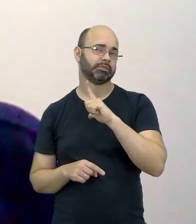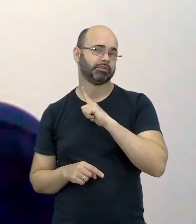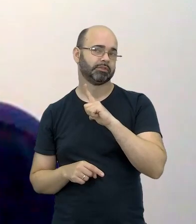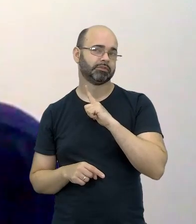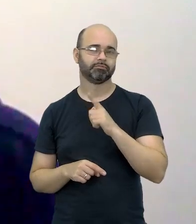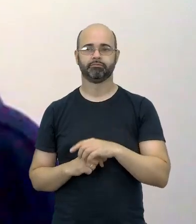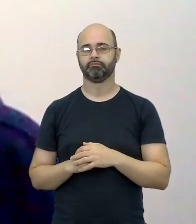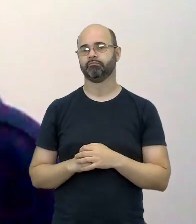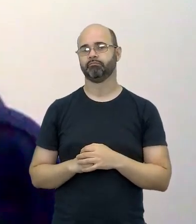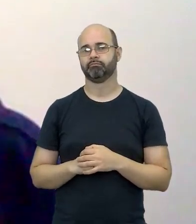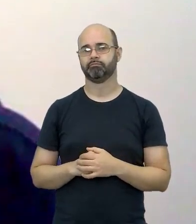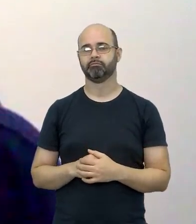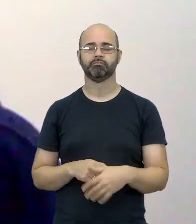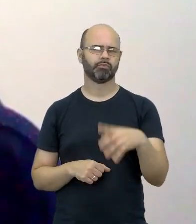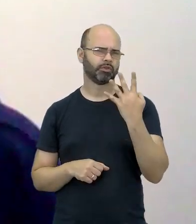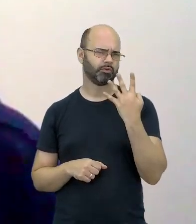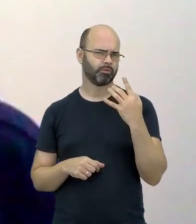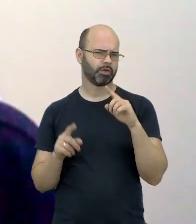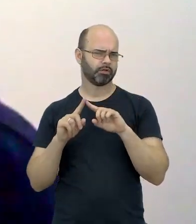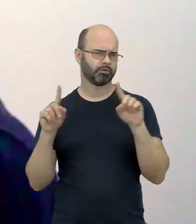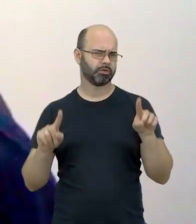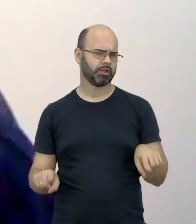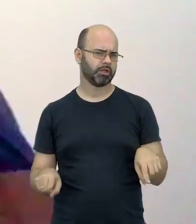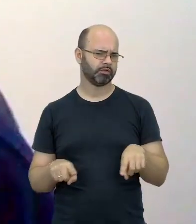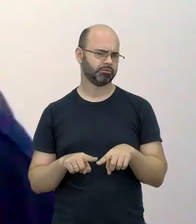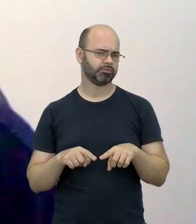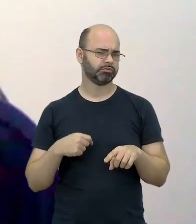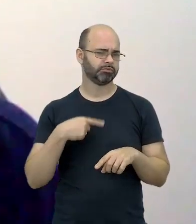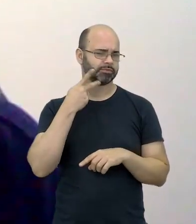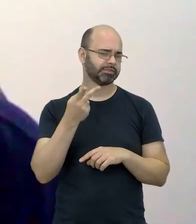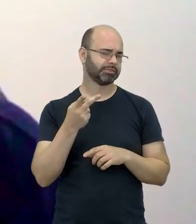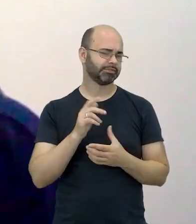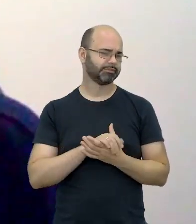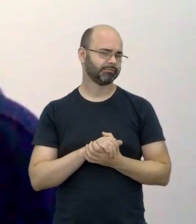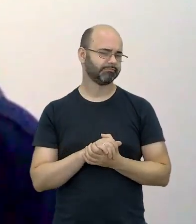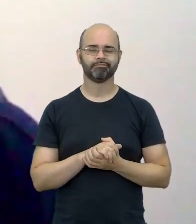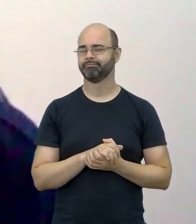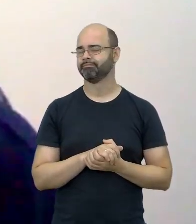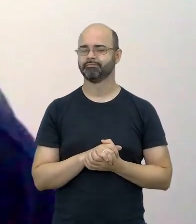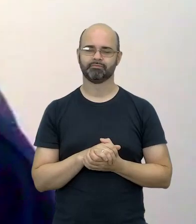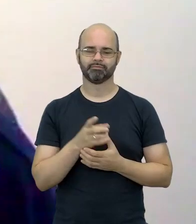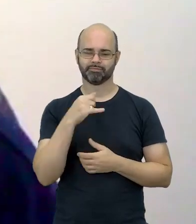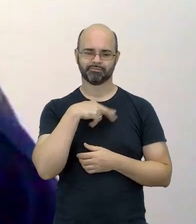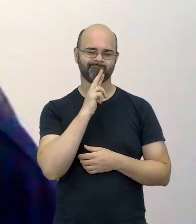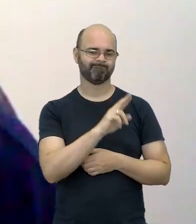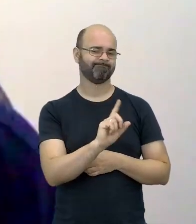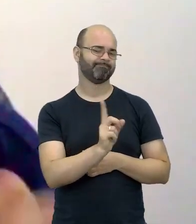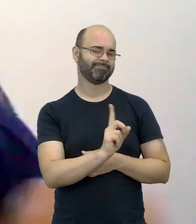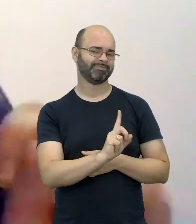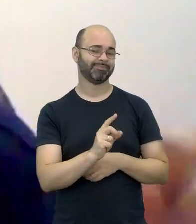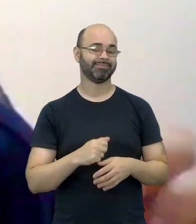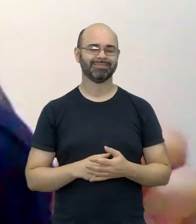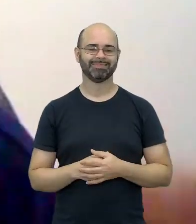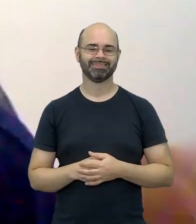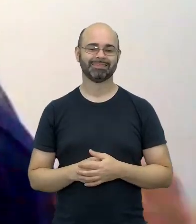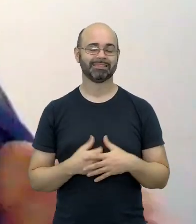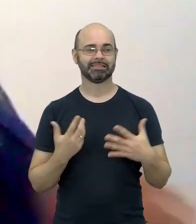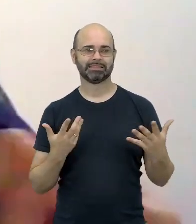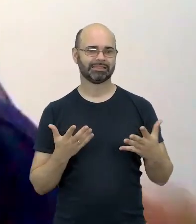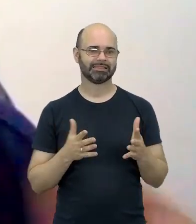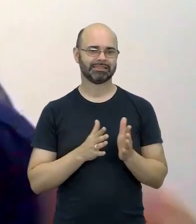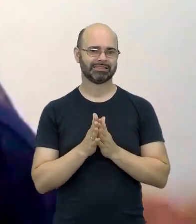tem 4 lados? Eu vou falar para a Carla, não tem. Então ele vai falar assim, ai, que